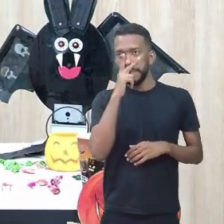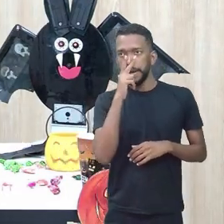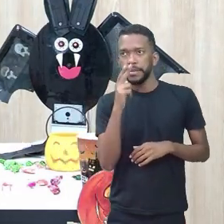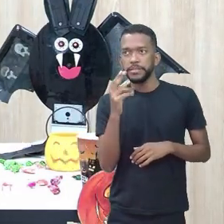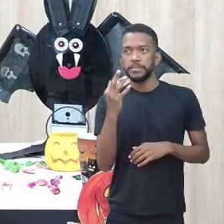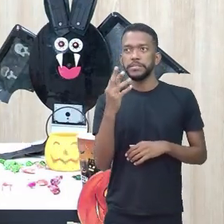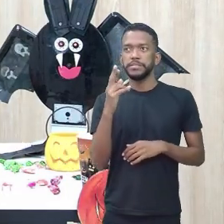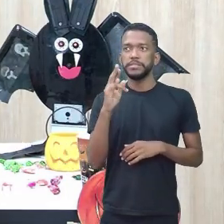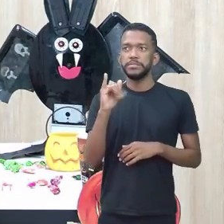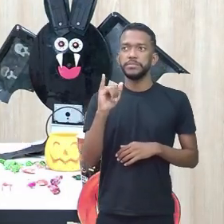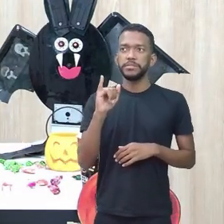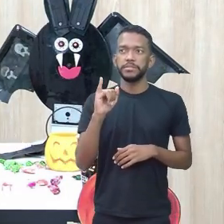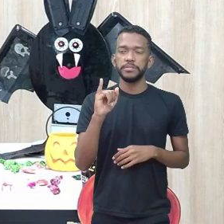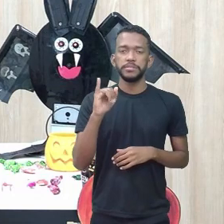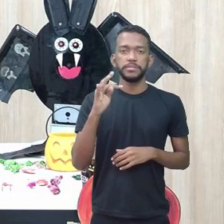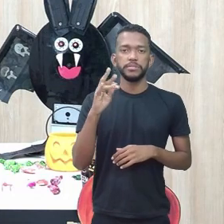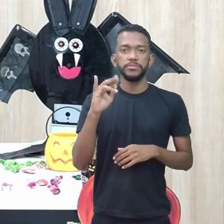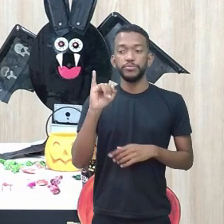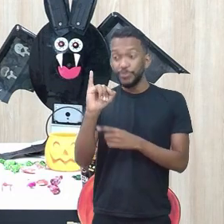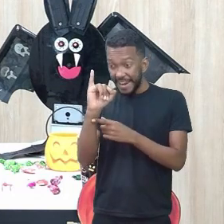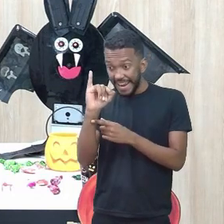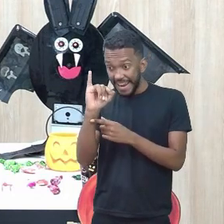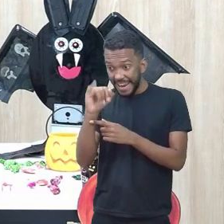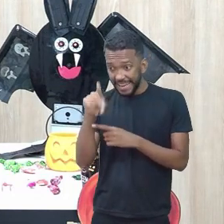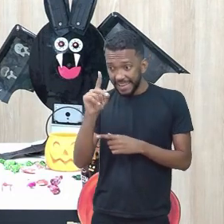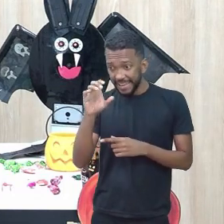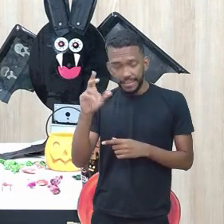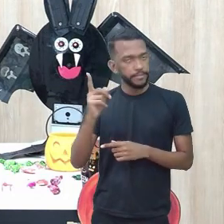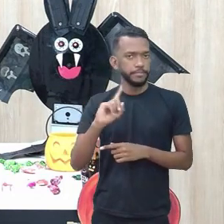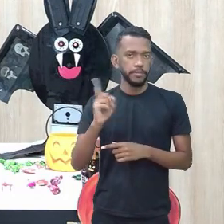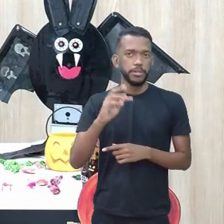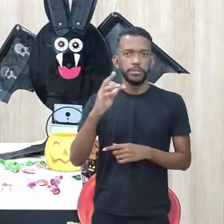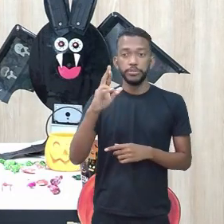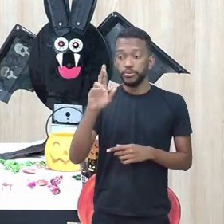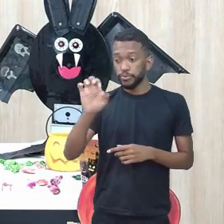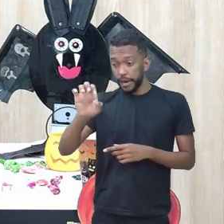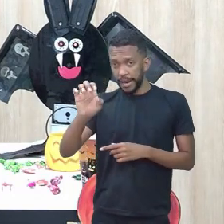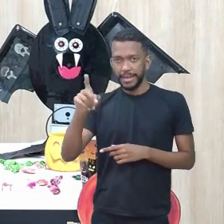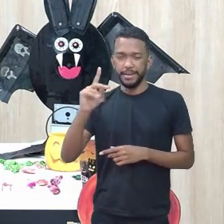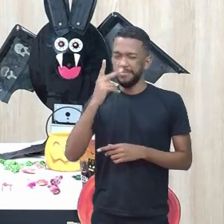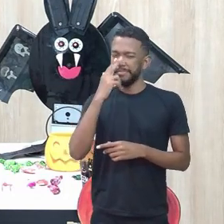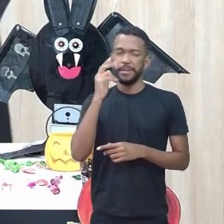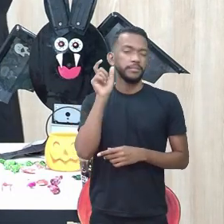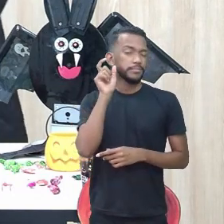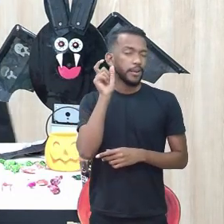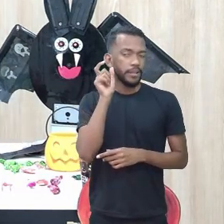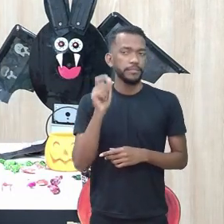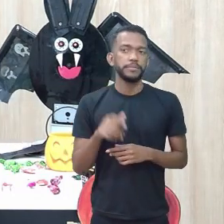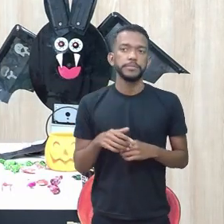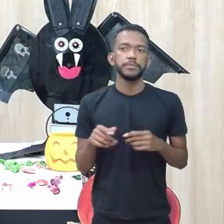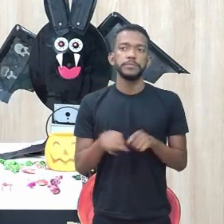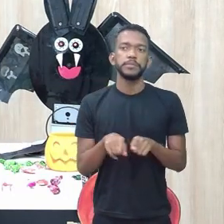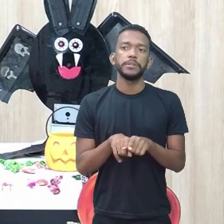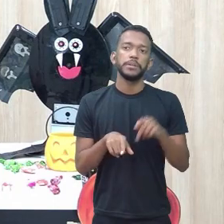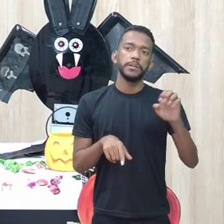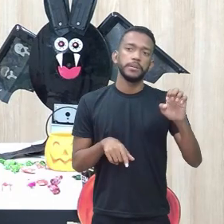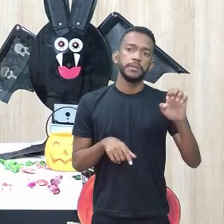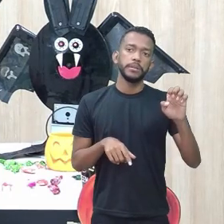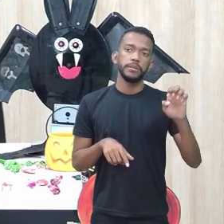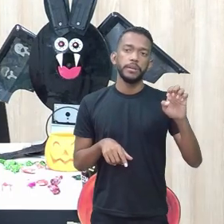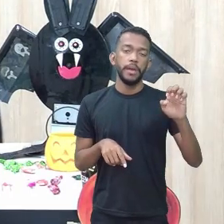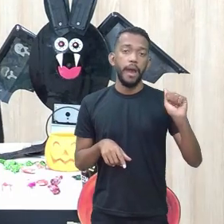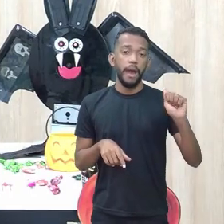de dizer trick, é trick, tá? E e um A junto é que vai ser de fato o som de I,